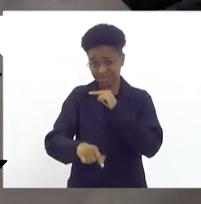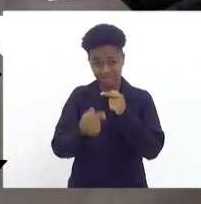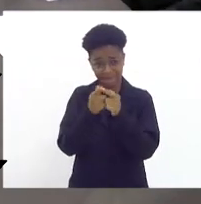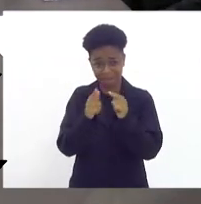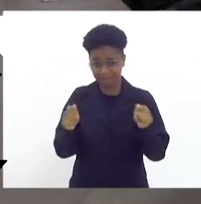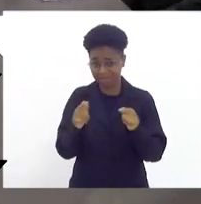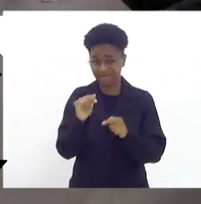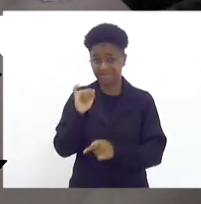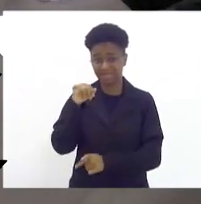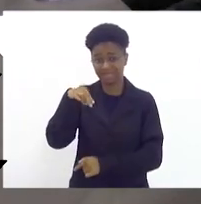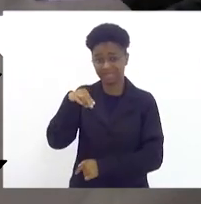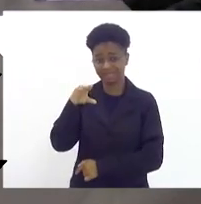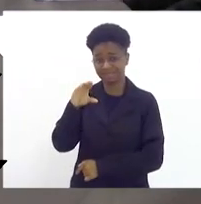com C cedilha.